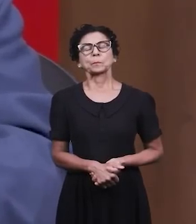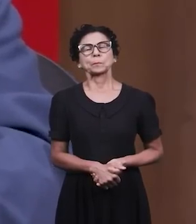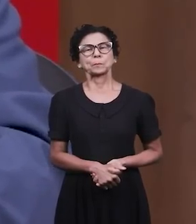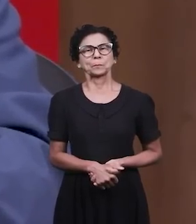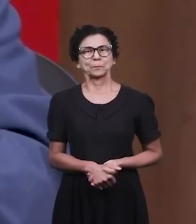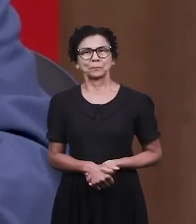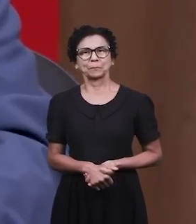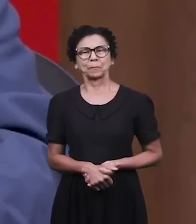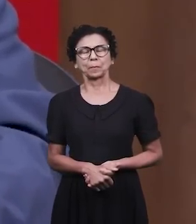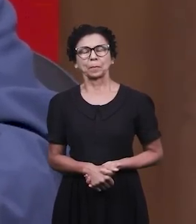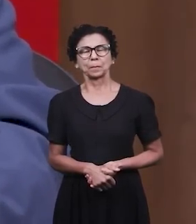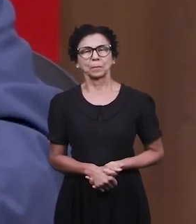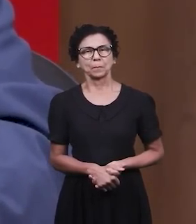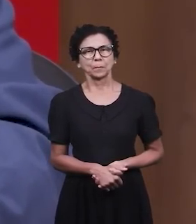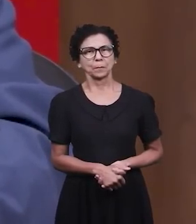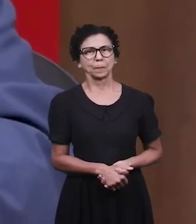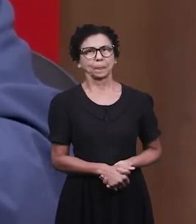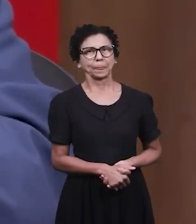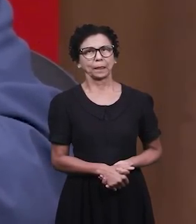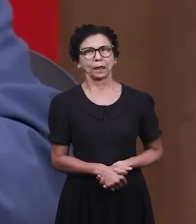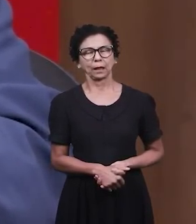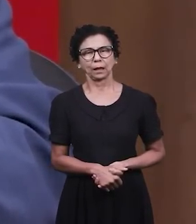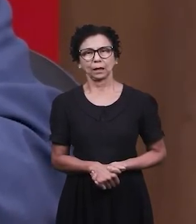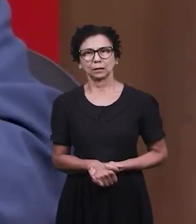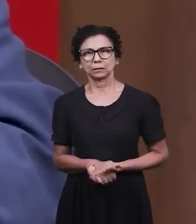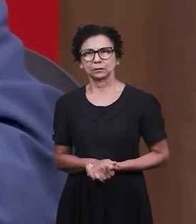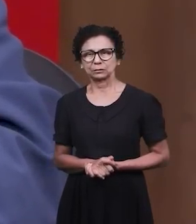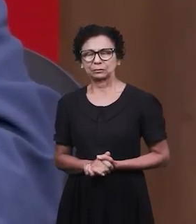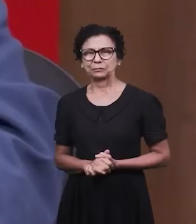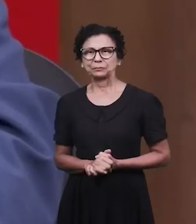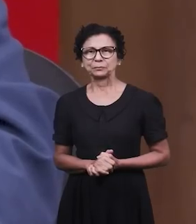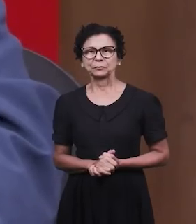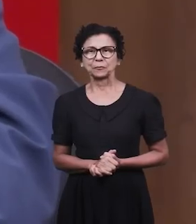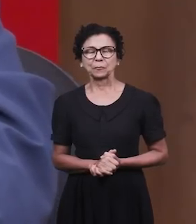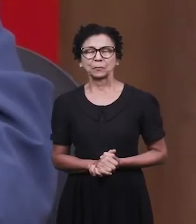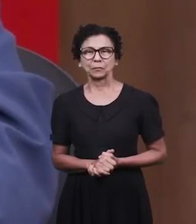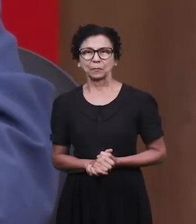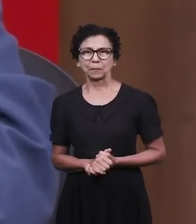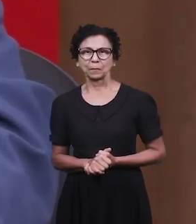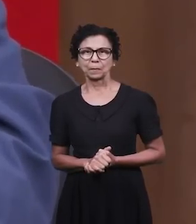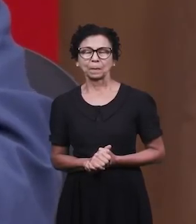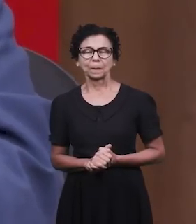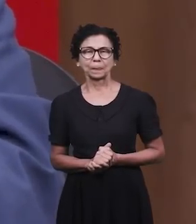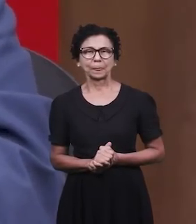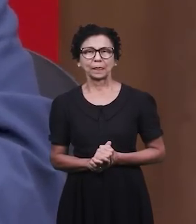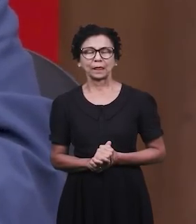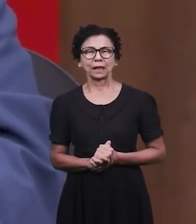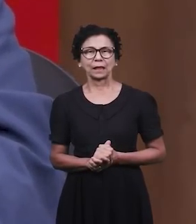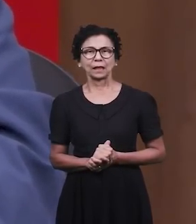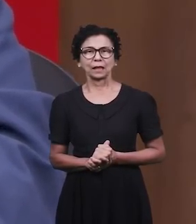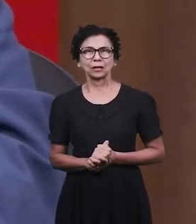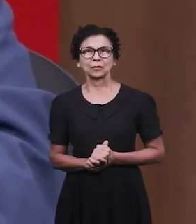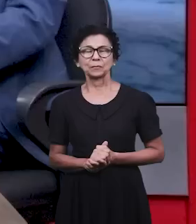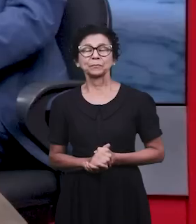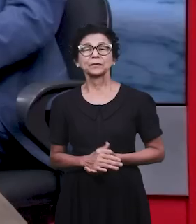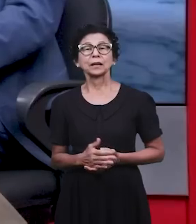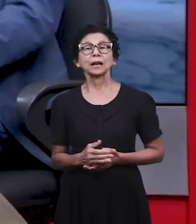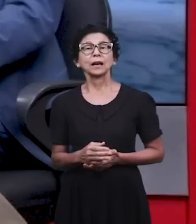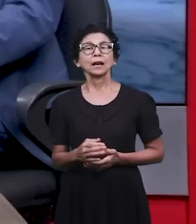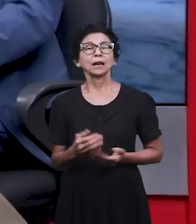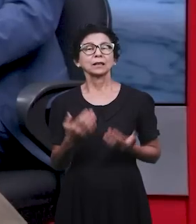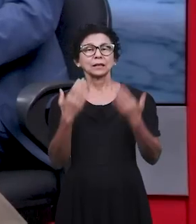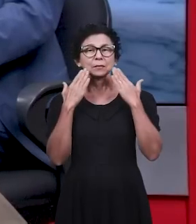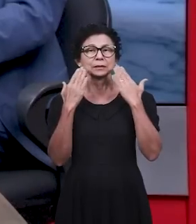aqui colocada, é a seguinte. Eu vou dirigir essa pergunta, né? Antes temos que apresentar o pastor